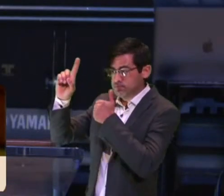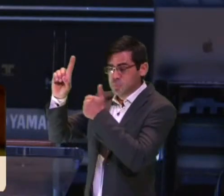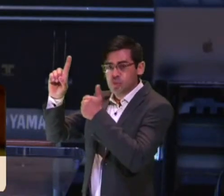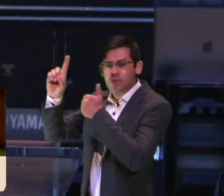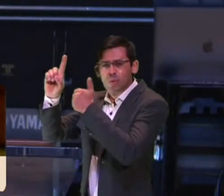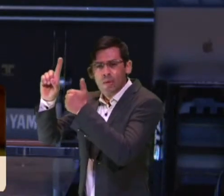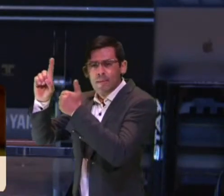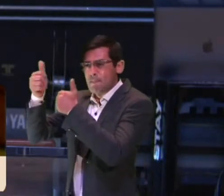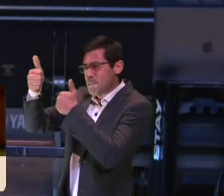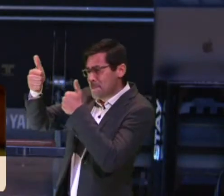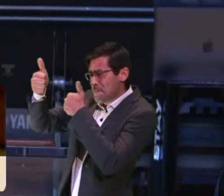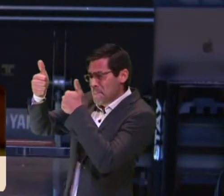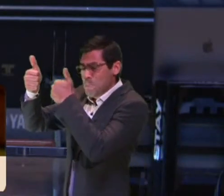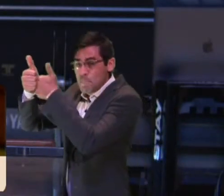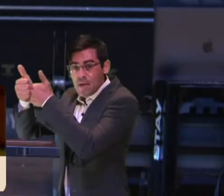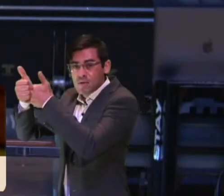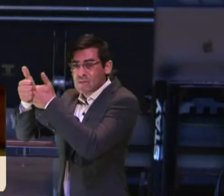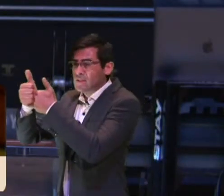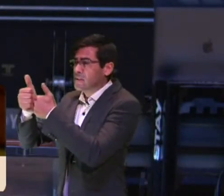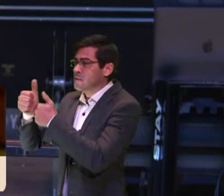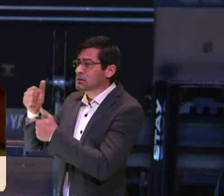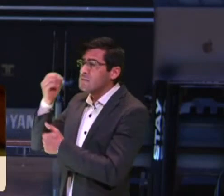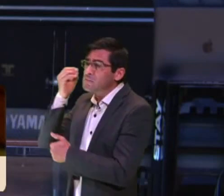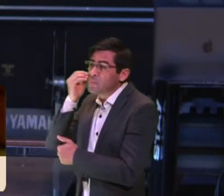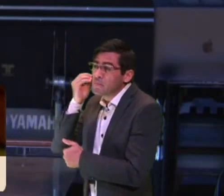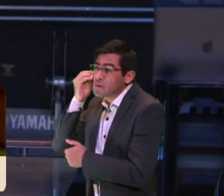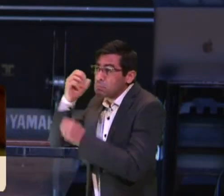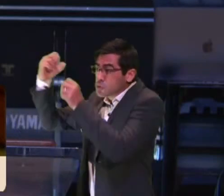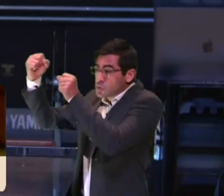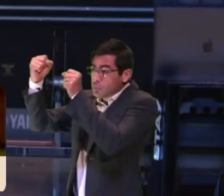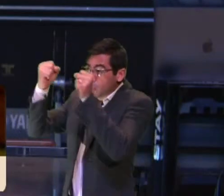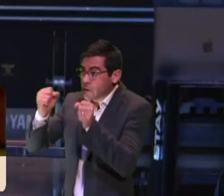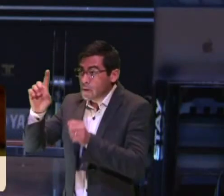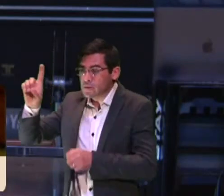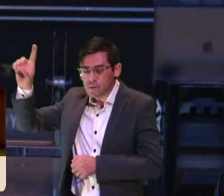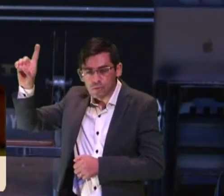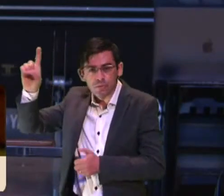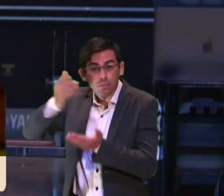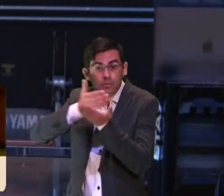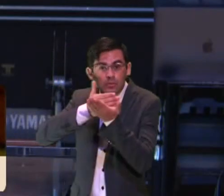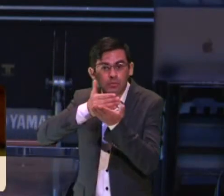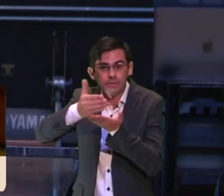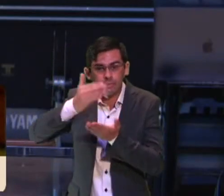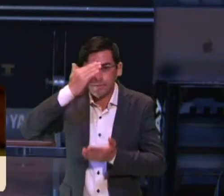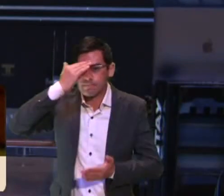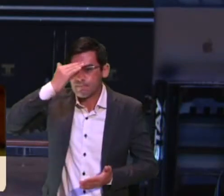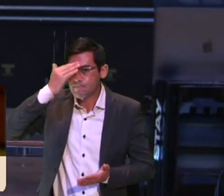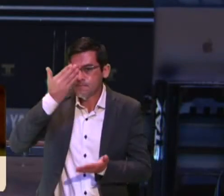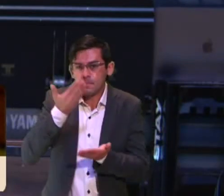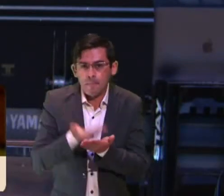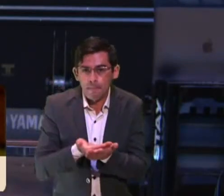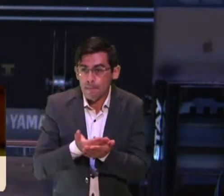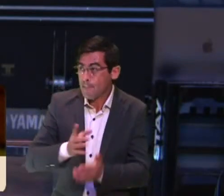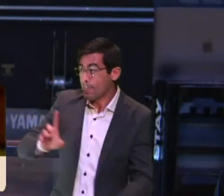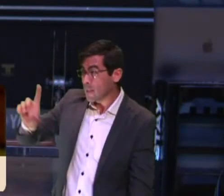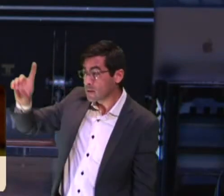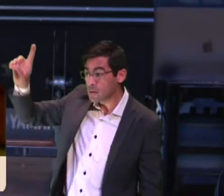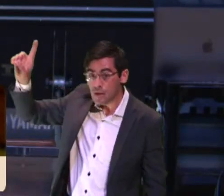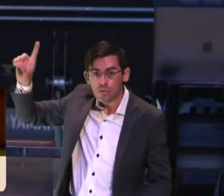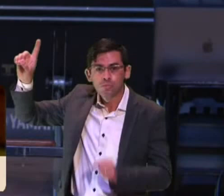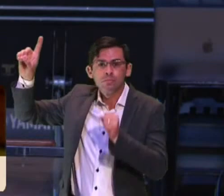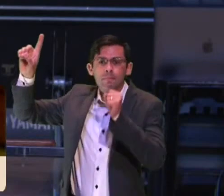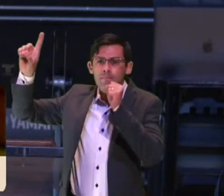nos deparamos com o poder de Deus, começamos a acreditar que Deus pode